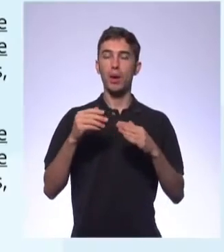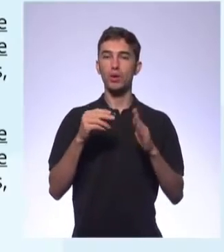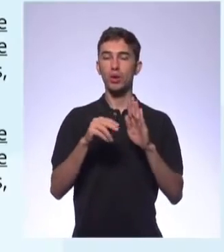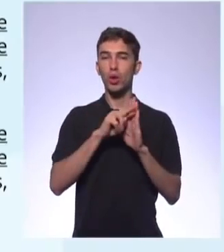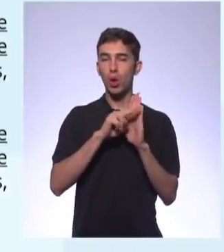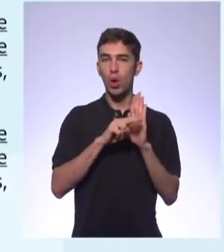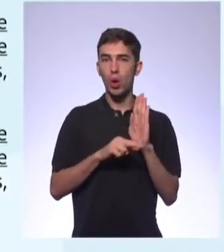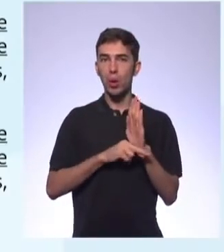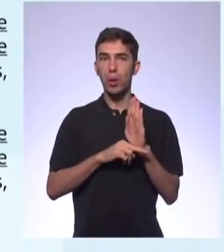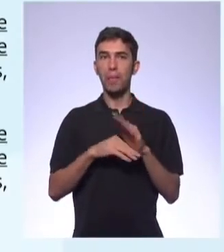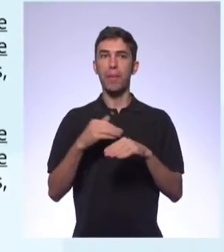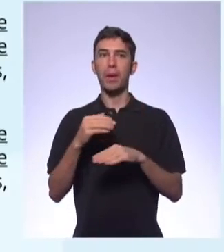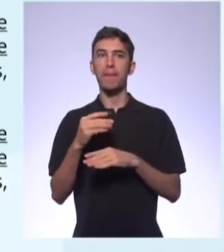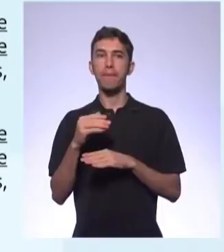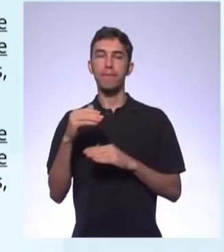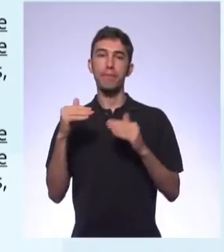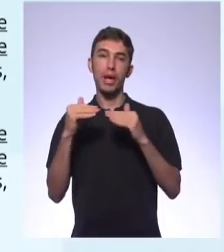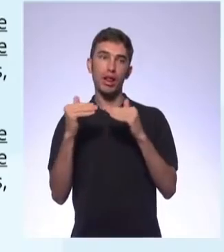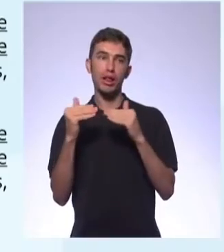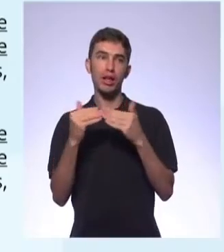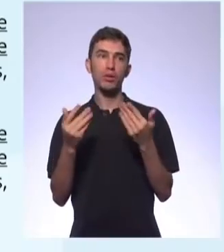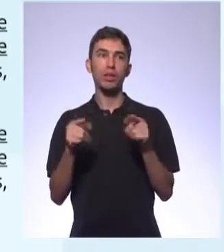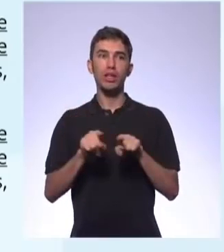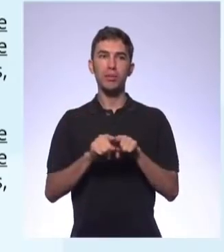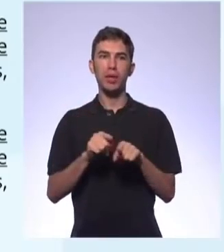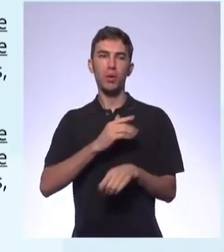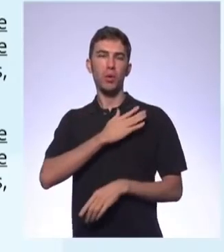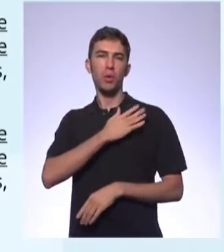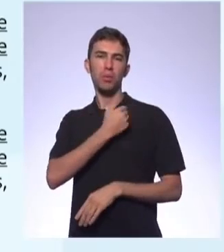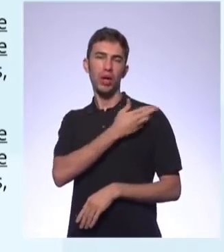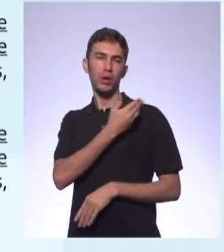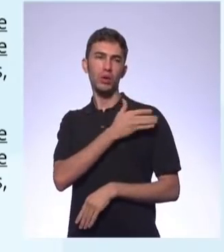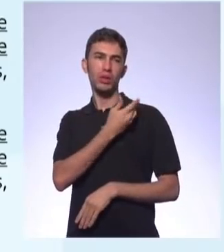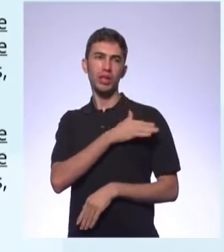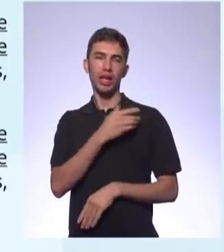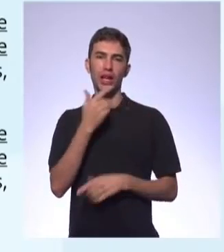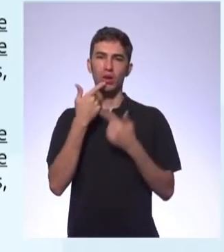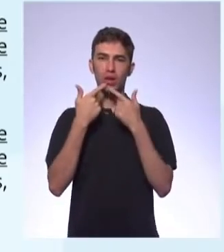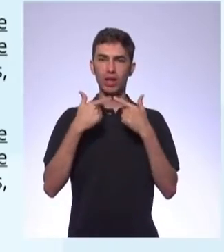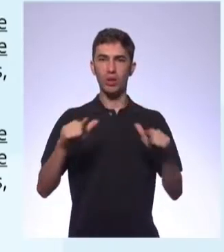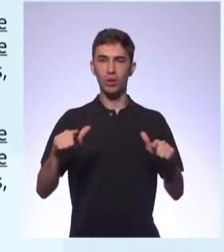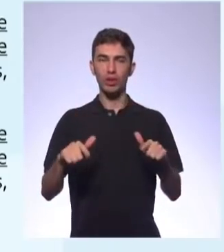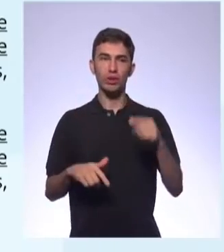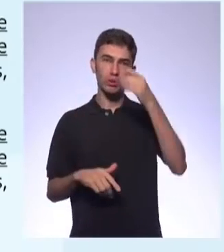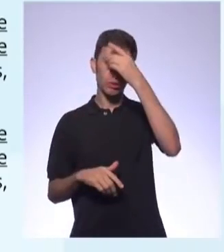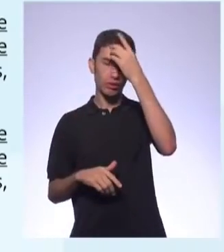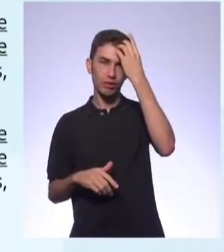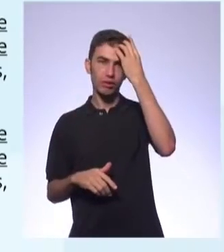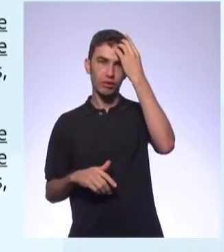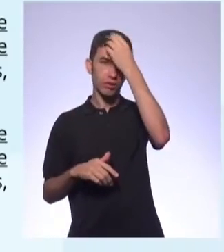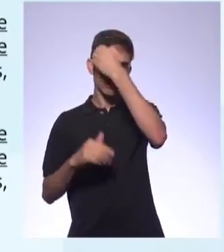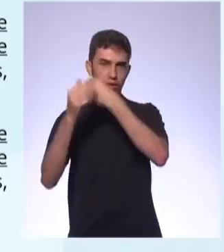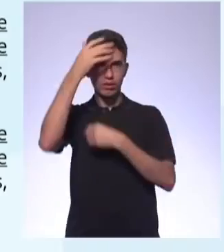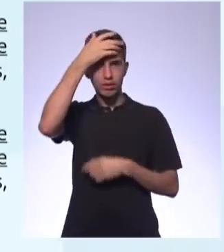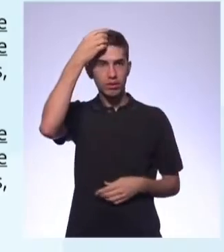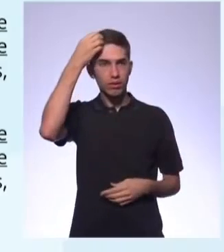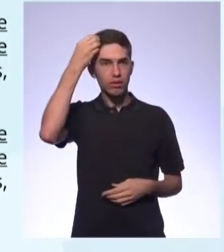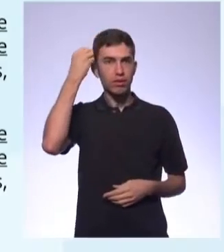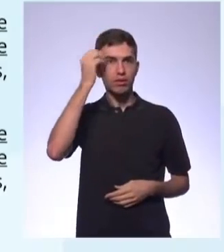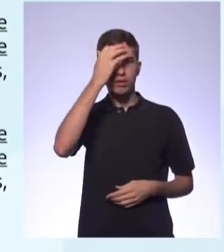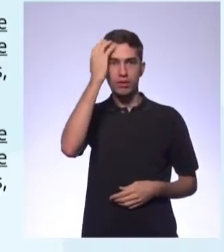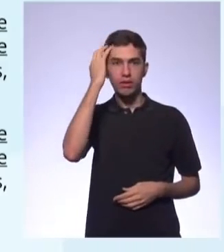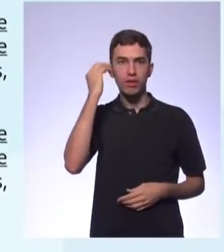do preconceito linguístico, né? Que é muito... Talvez eu já possa até dizer algumas